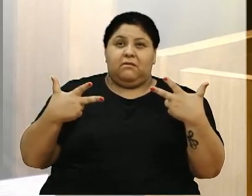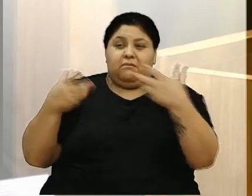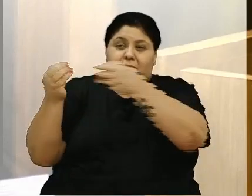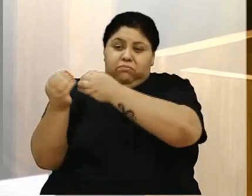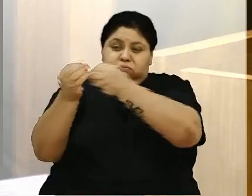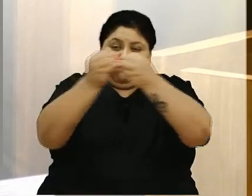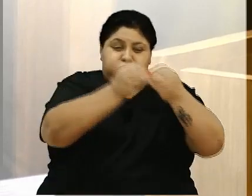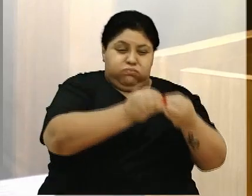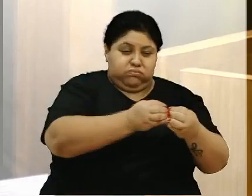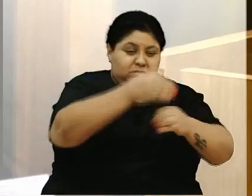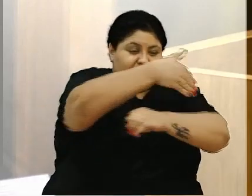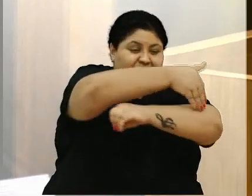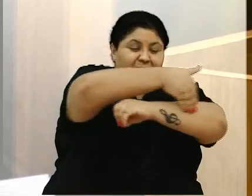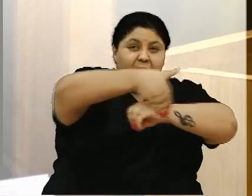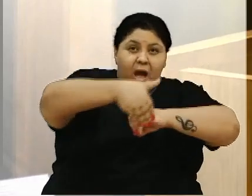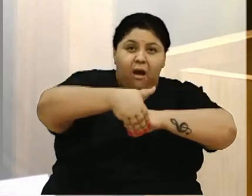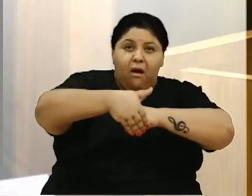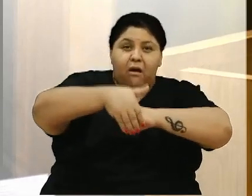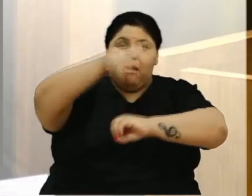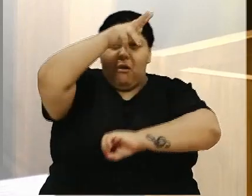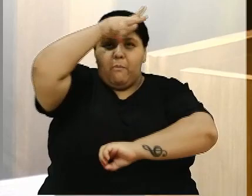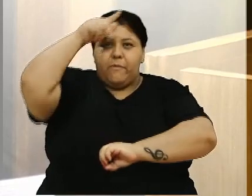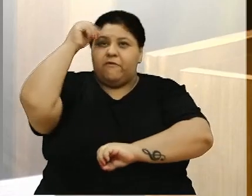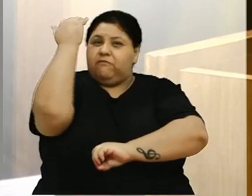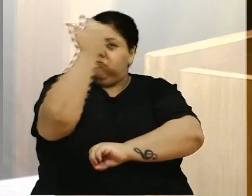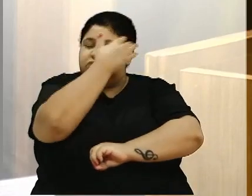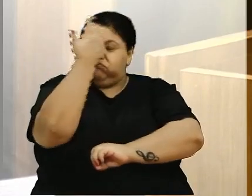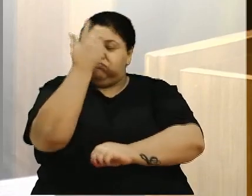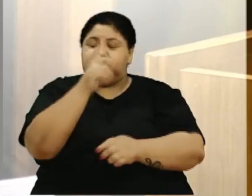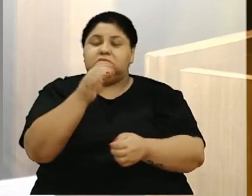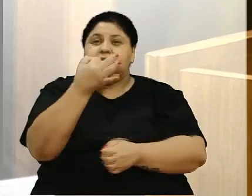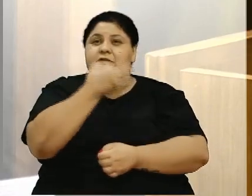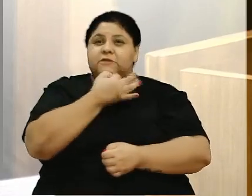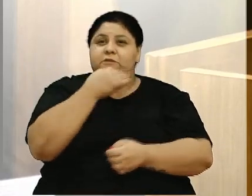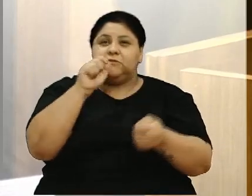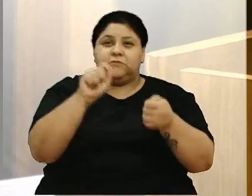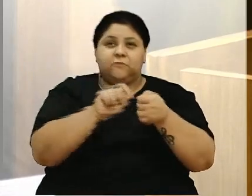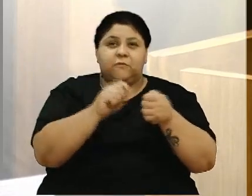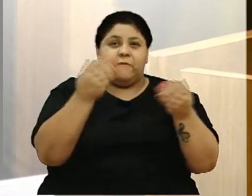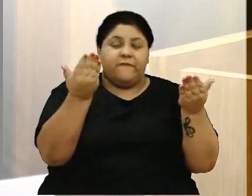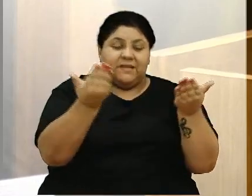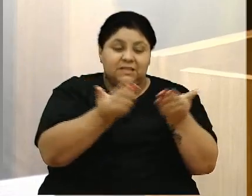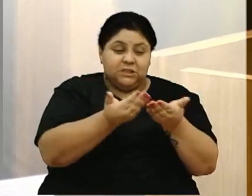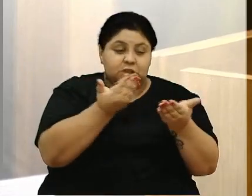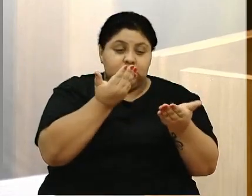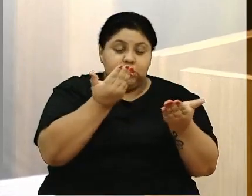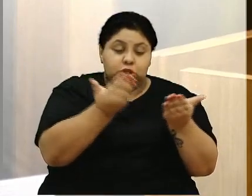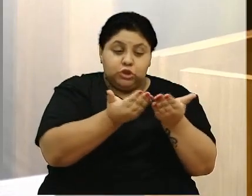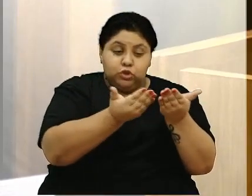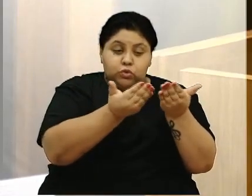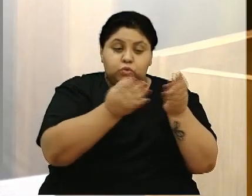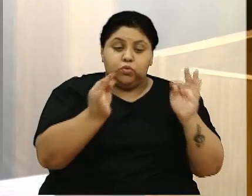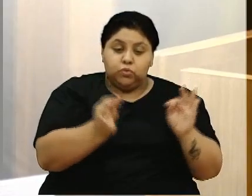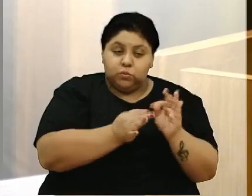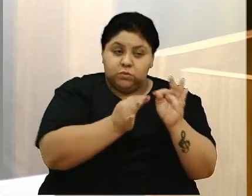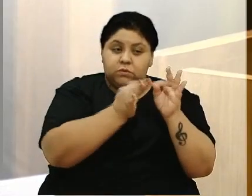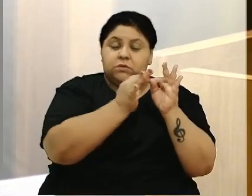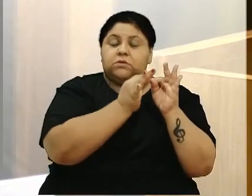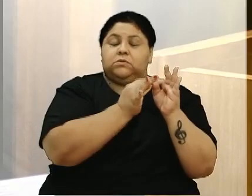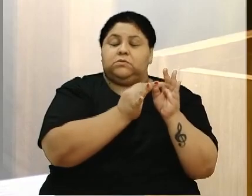com o prefeito municipal de Caxias do Sul, faça esse estudo técnico que venha